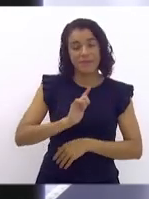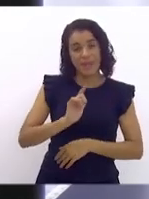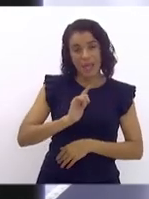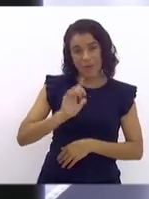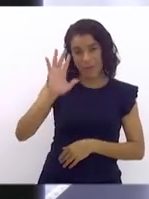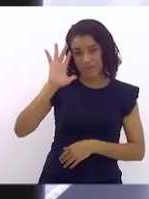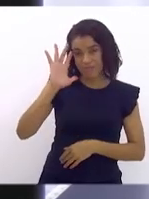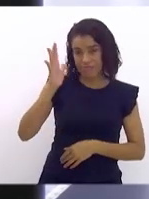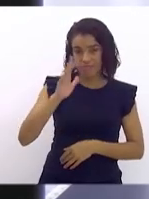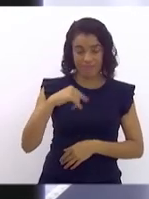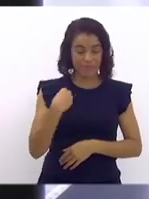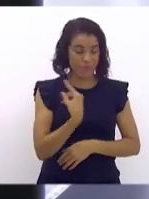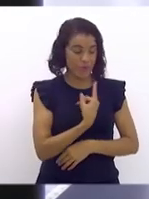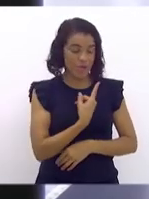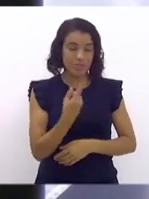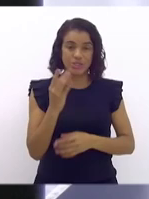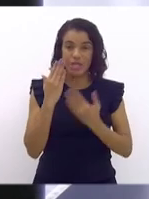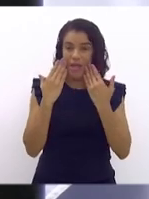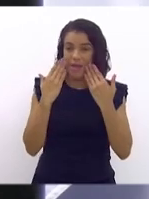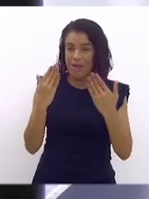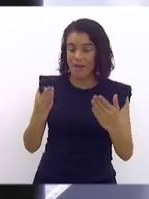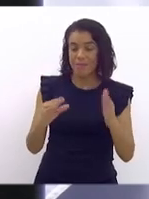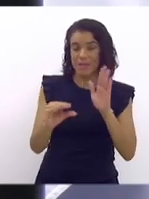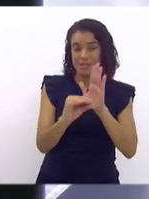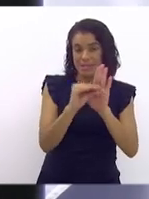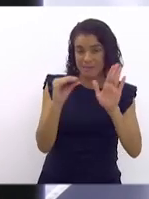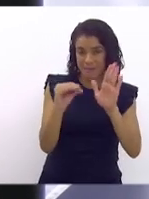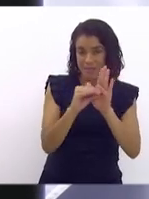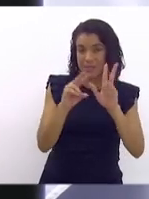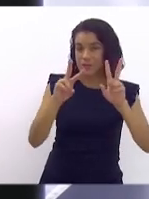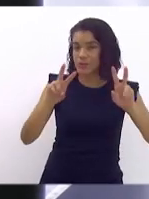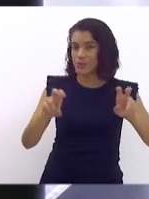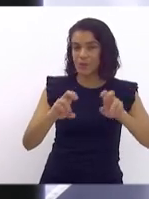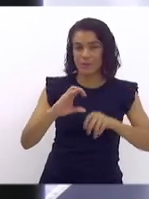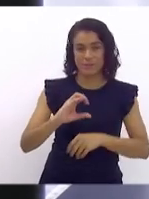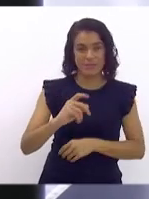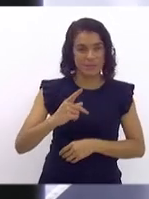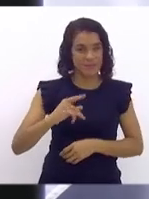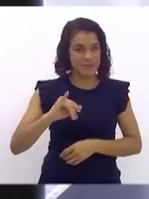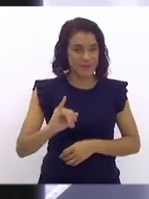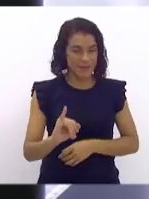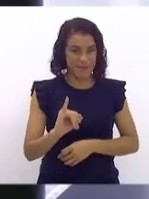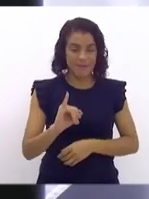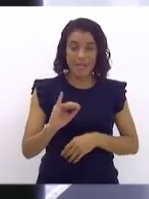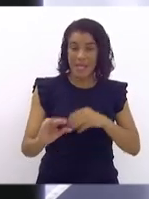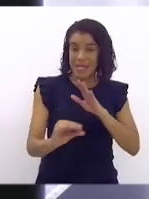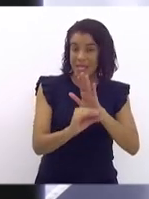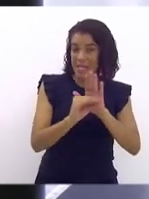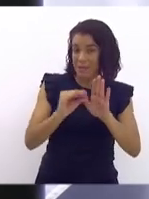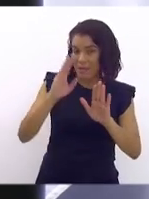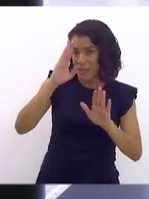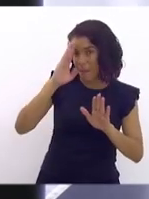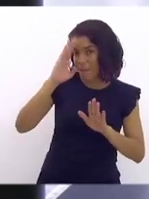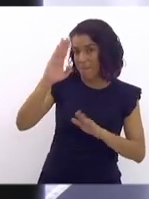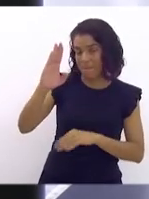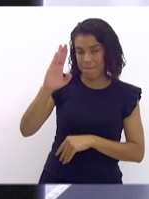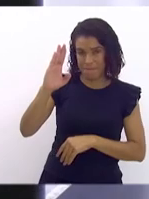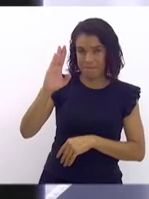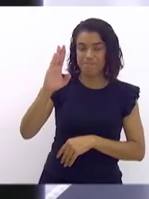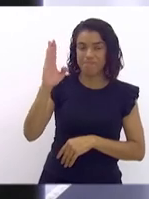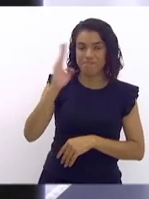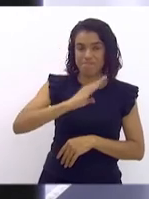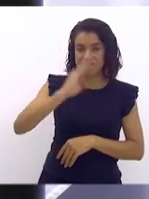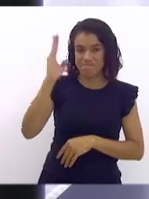na CPI de apresentar emendas pela CPI, de modo que essas emendas sejam emendas de prioridade. E a